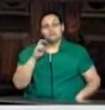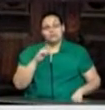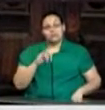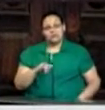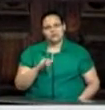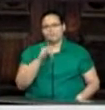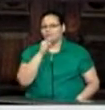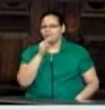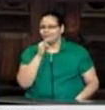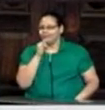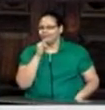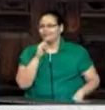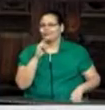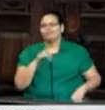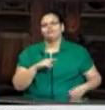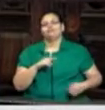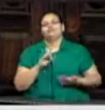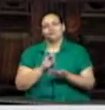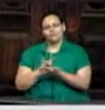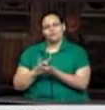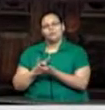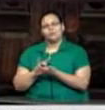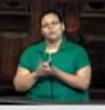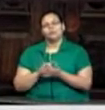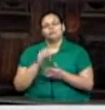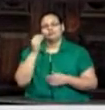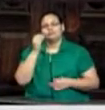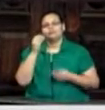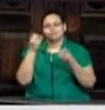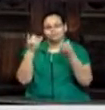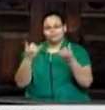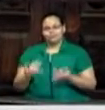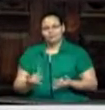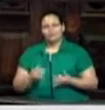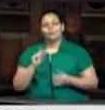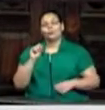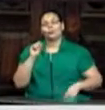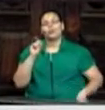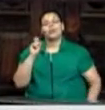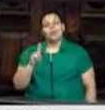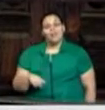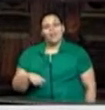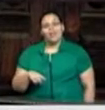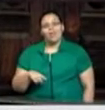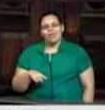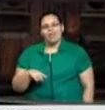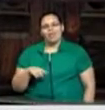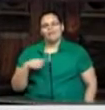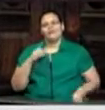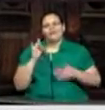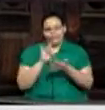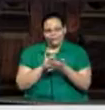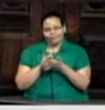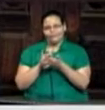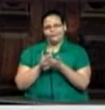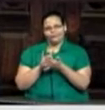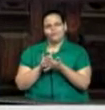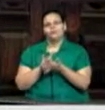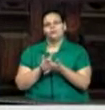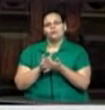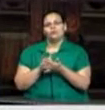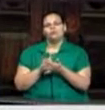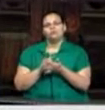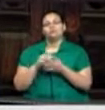esses exemplos concretos para descrever o que é, aí sim, de verdade,